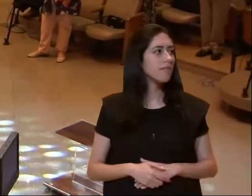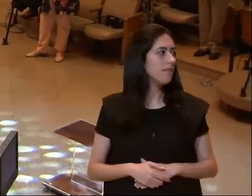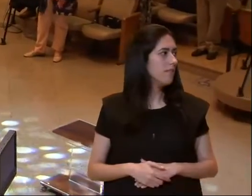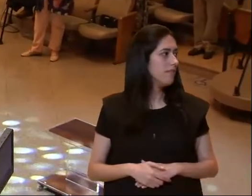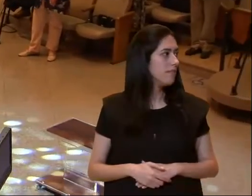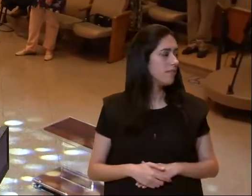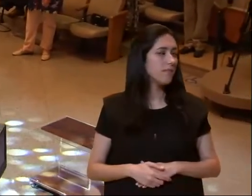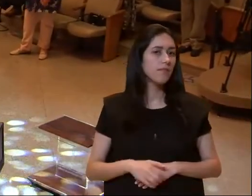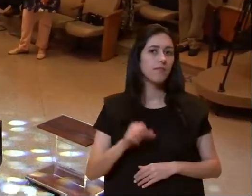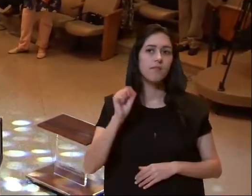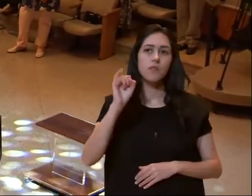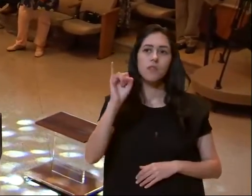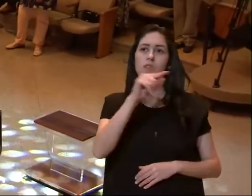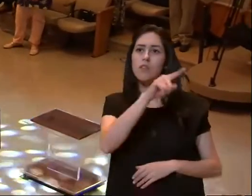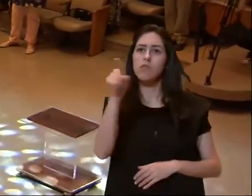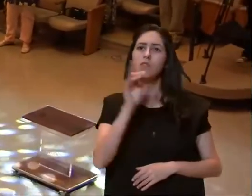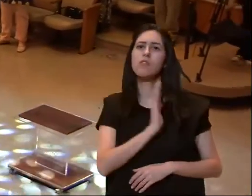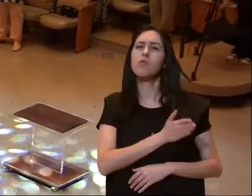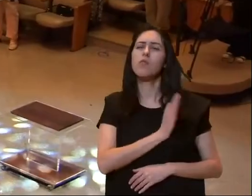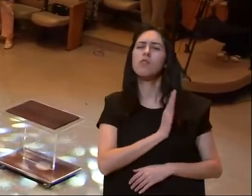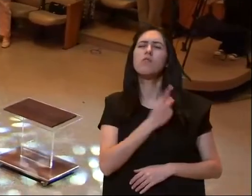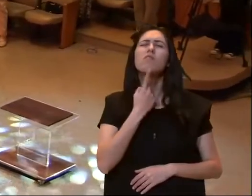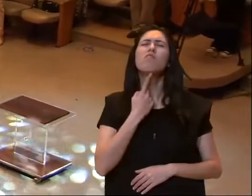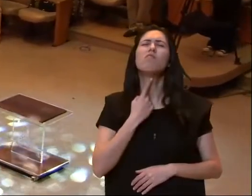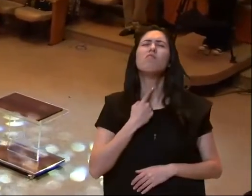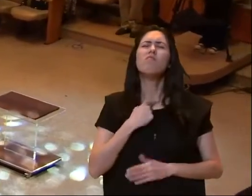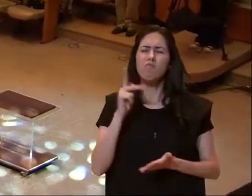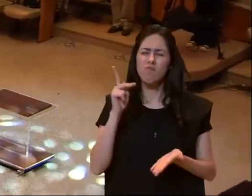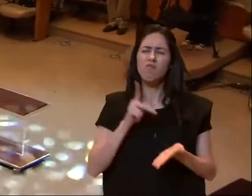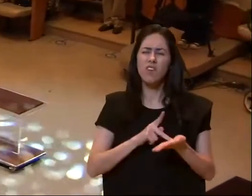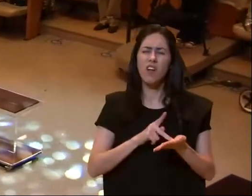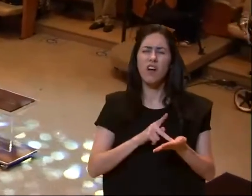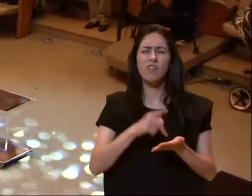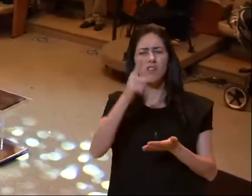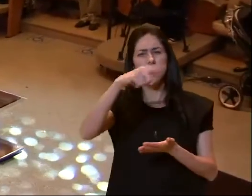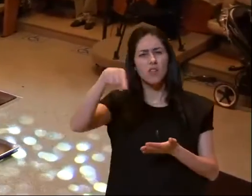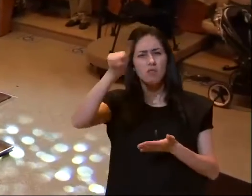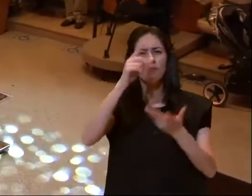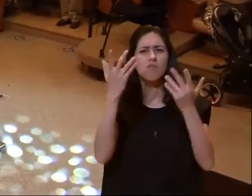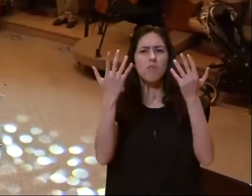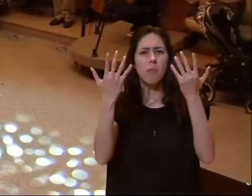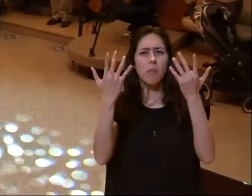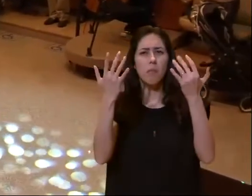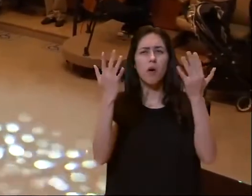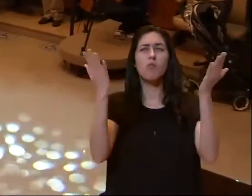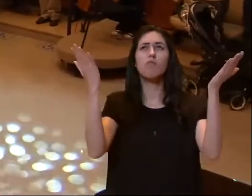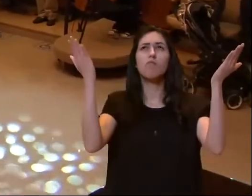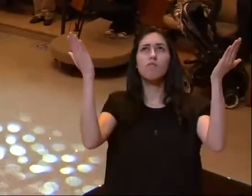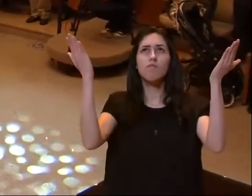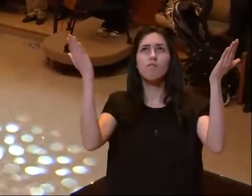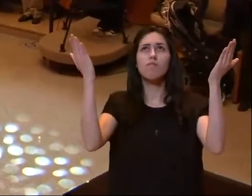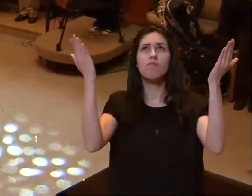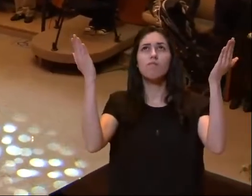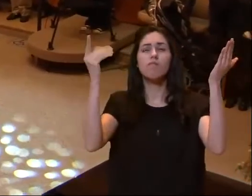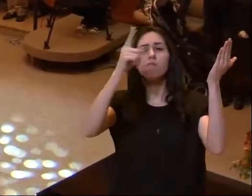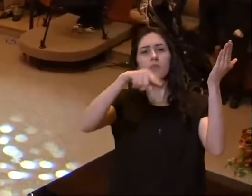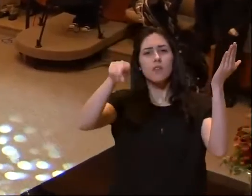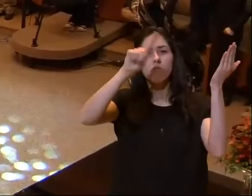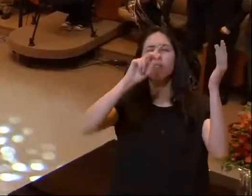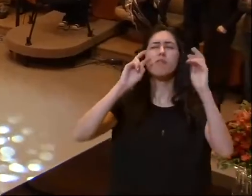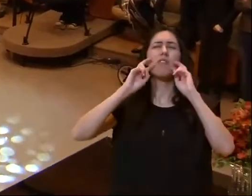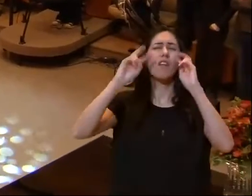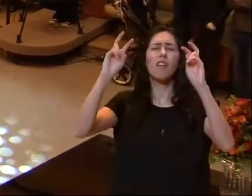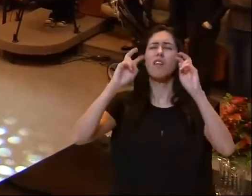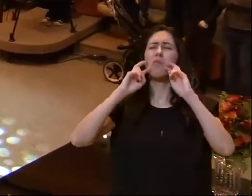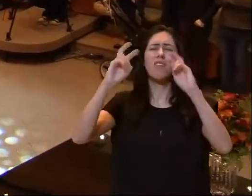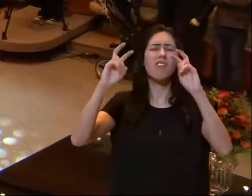é um desejo sincero do seu coração, feche seus olhos, estenda suas mãos assim, e comece a clamar,